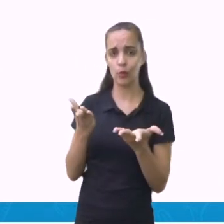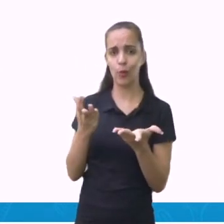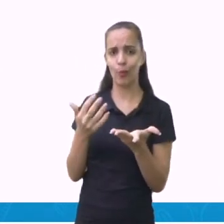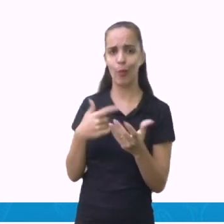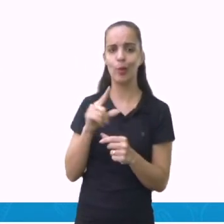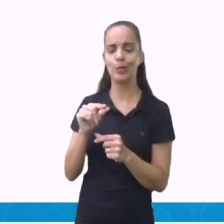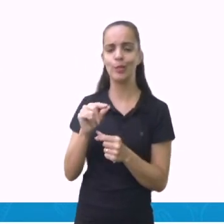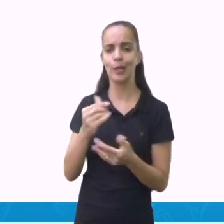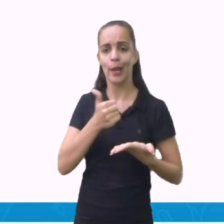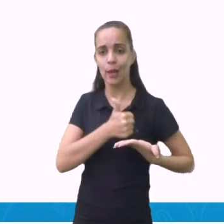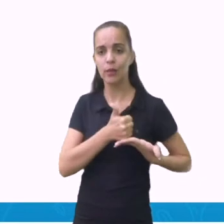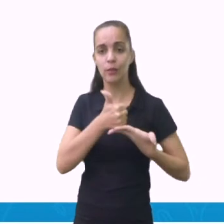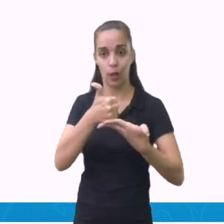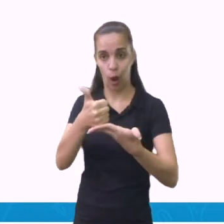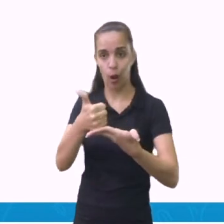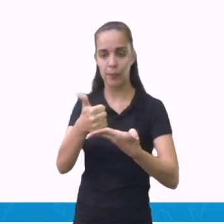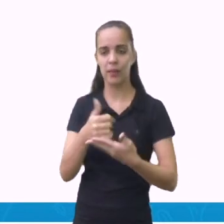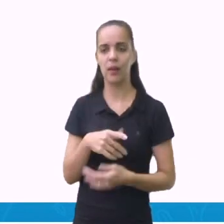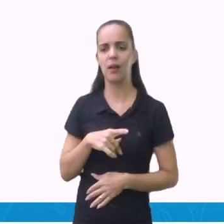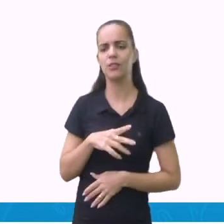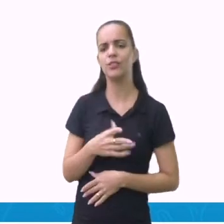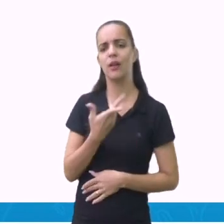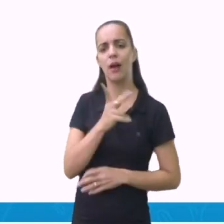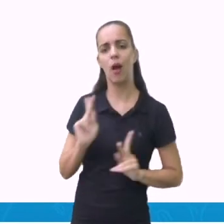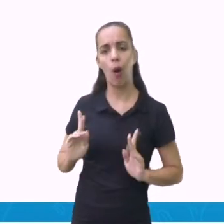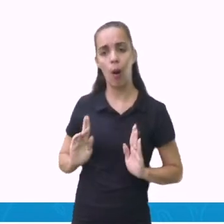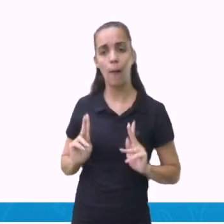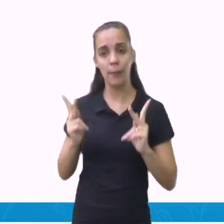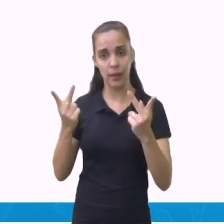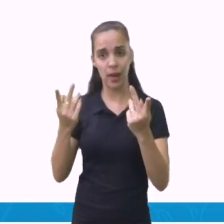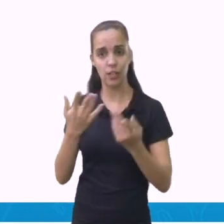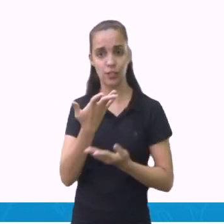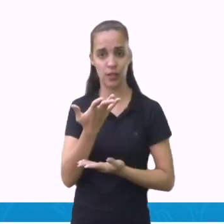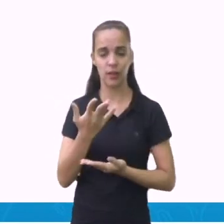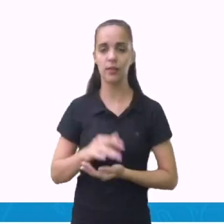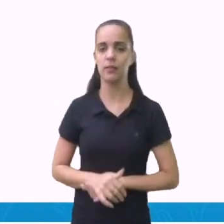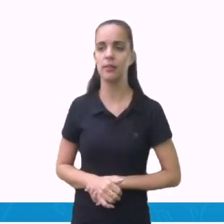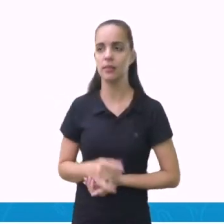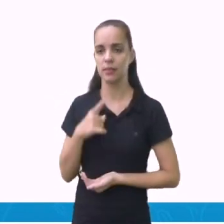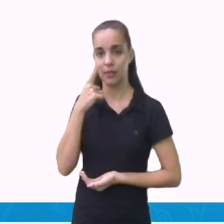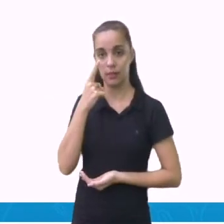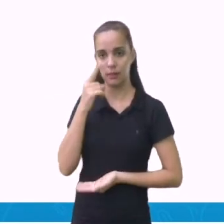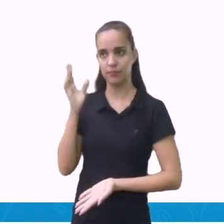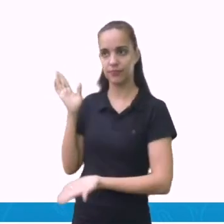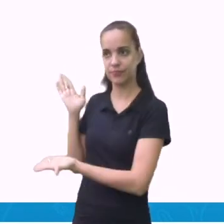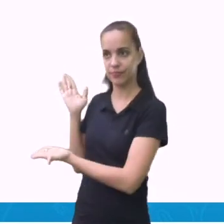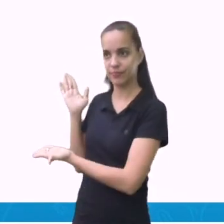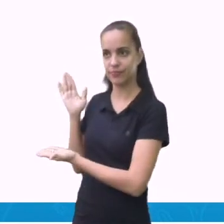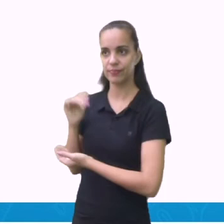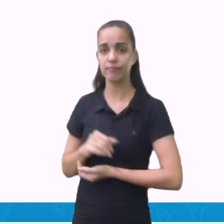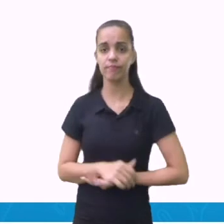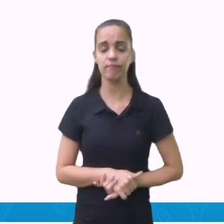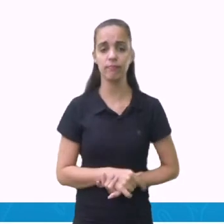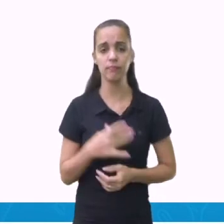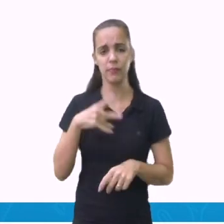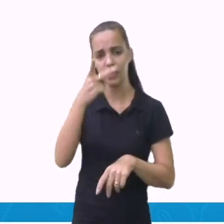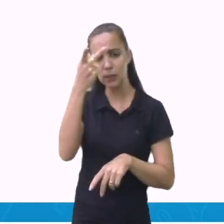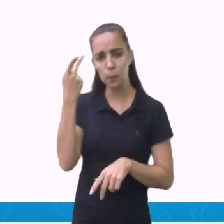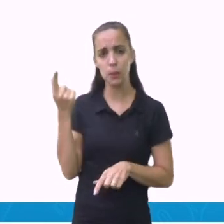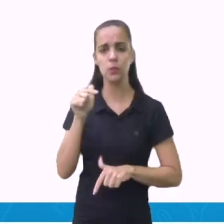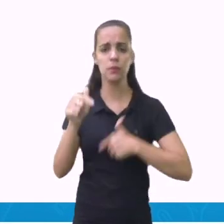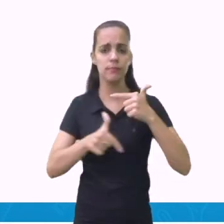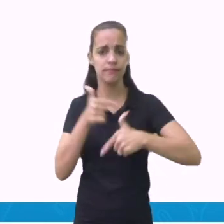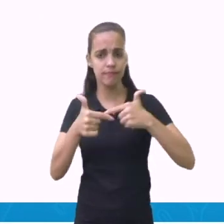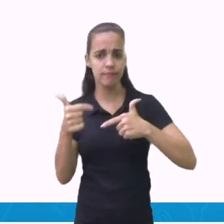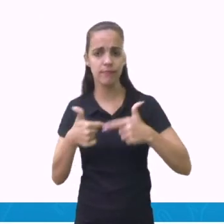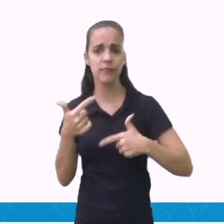que construíram Brasília. Esse monumento é conhecido como Os Candangos, em homenagem aos construtores de Brasília,